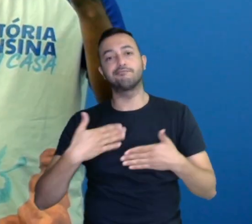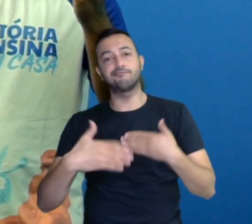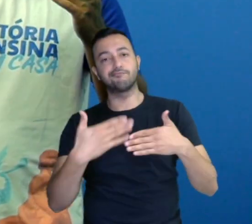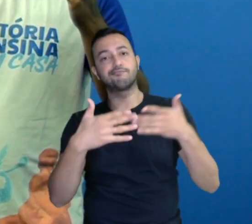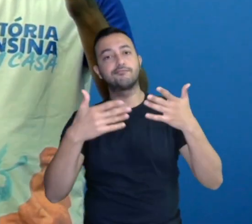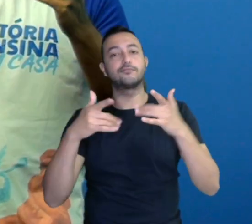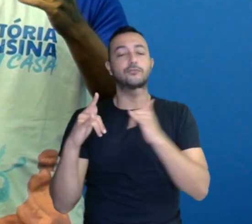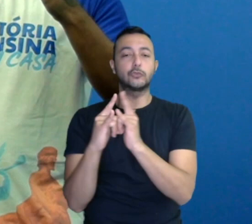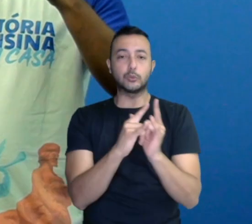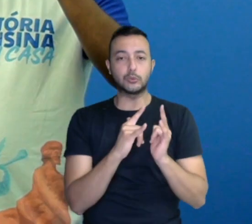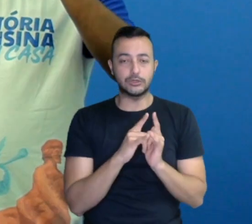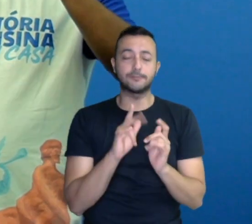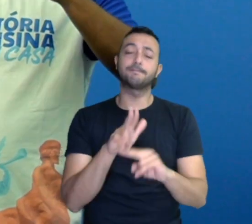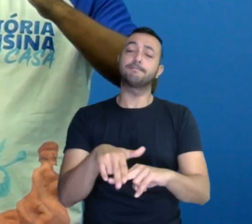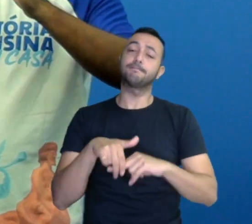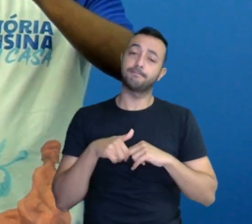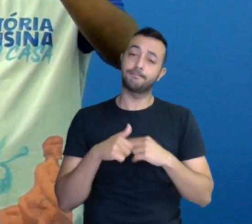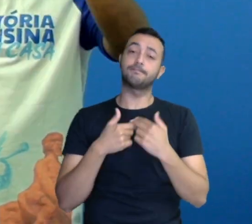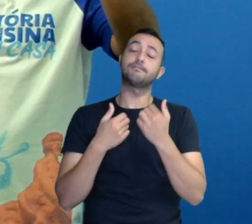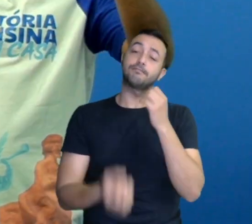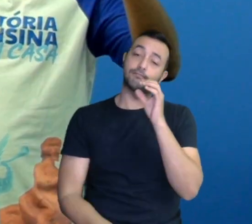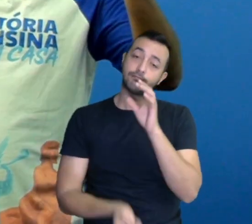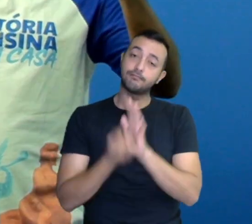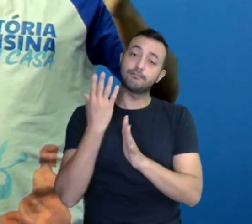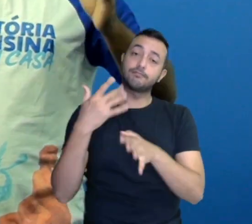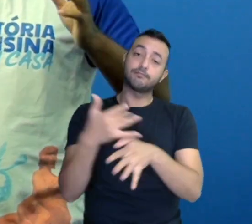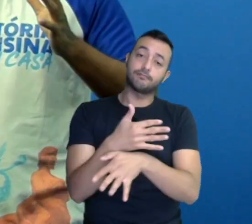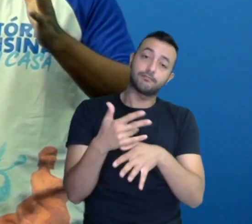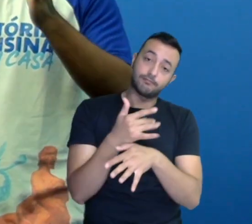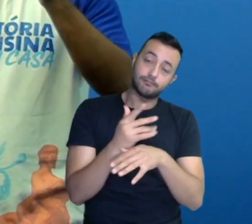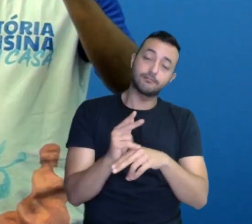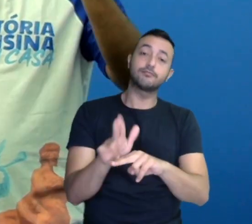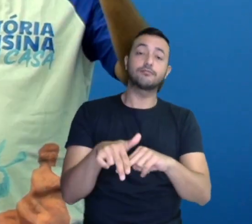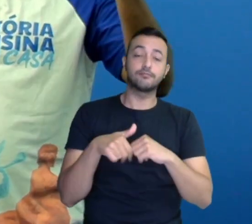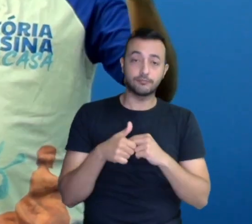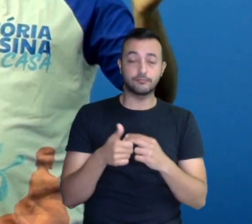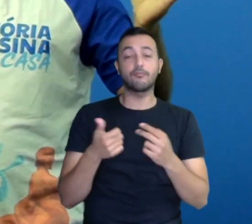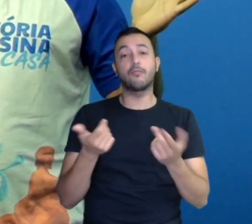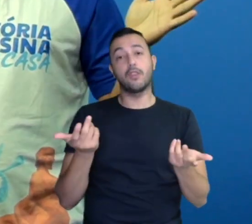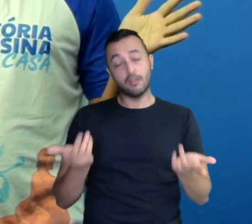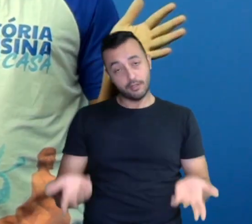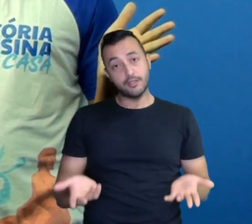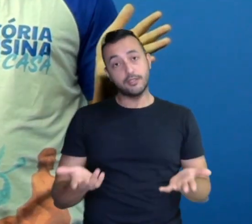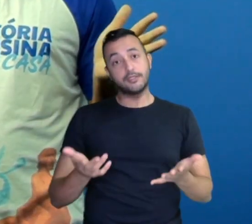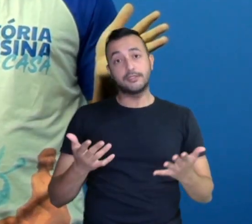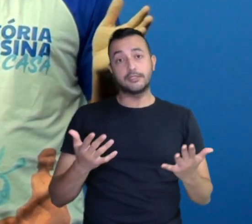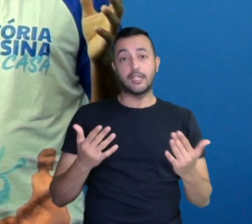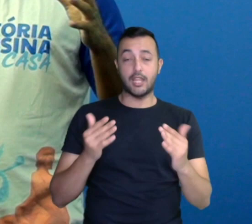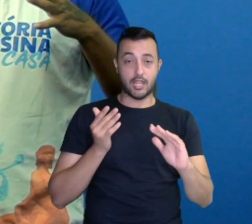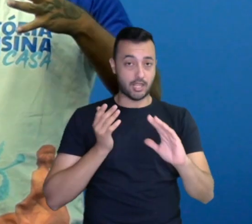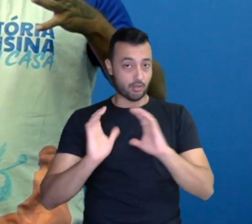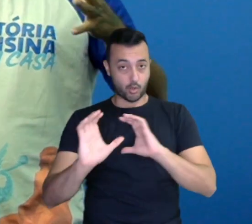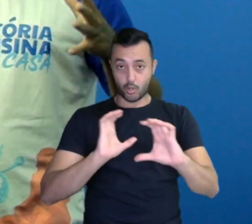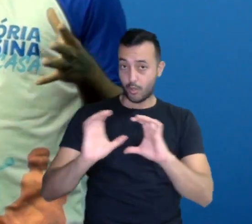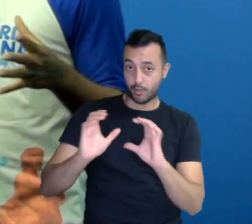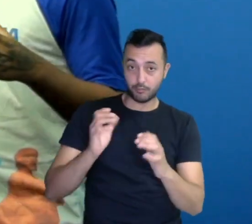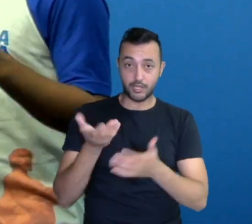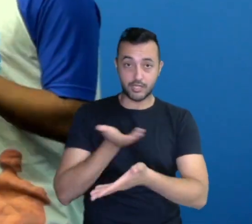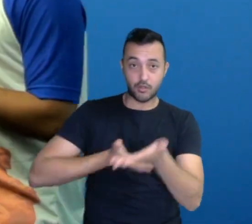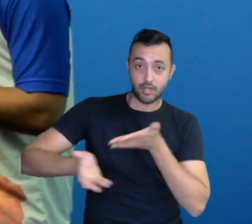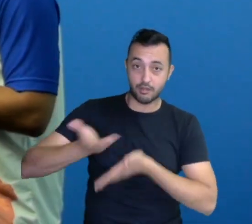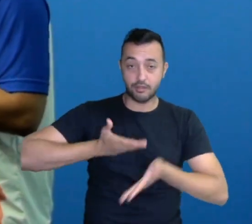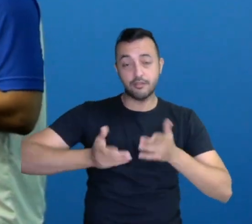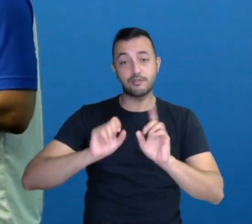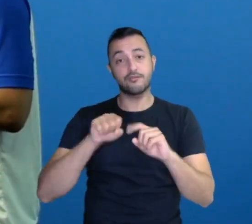Por isso que começa a surgir as cidades, começa a ficar mais complexo as relações sociais desses seres